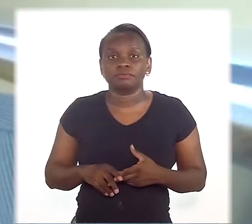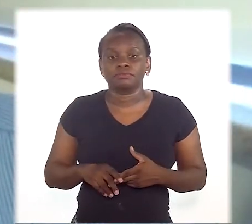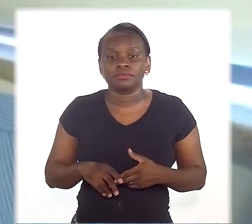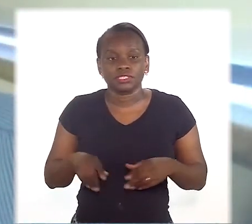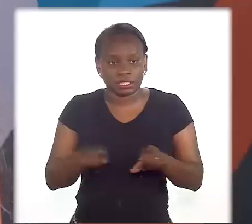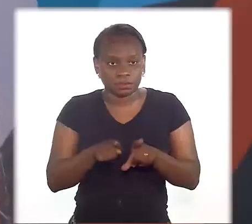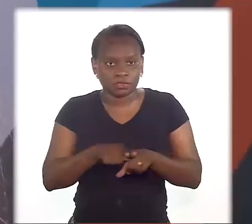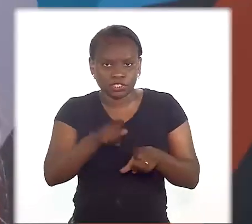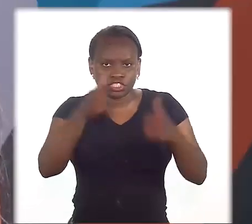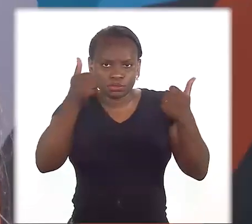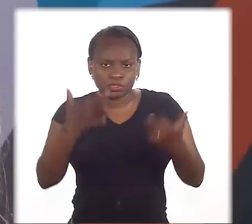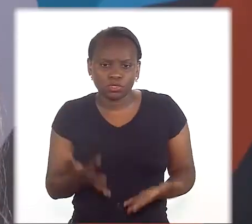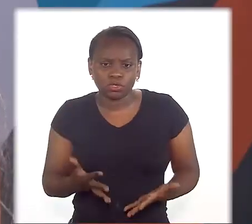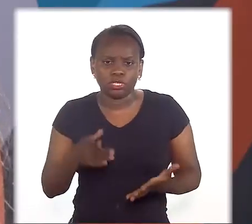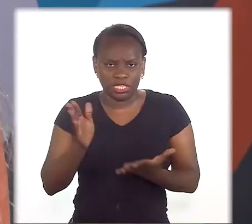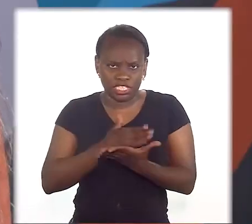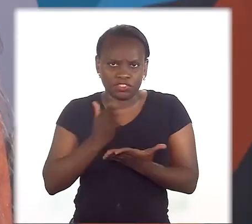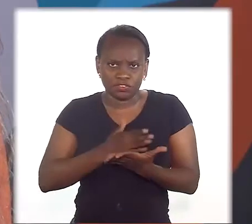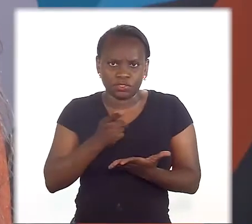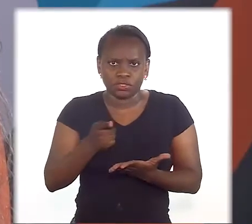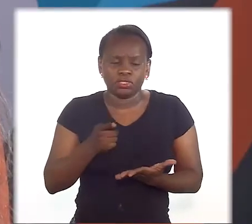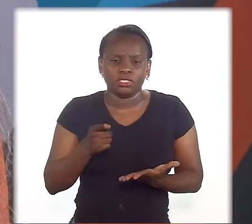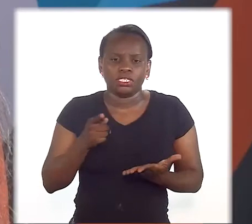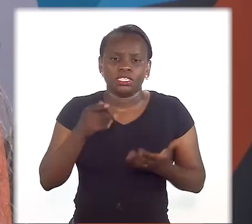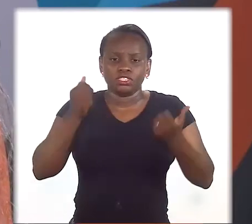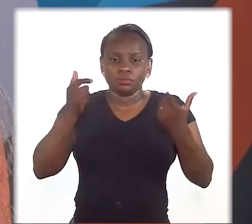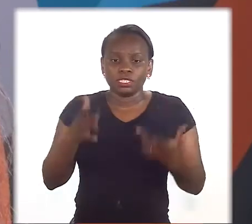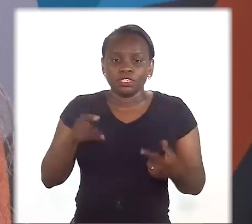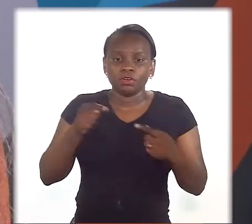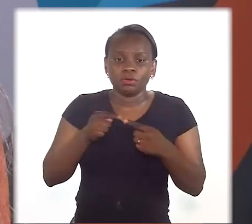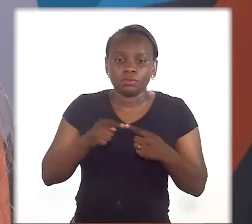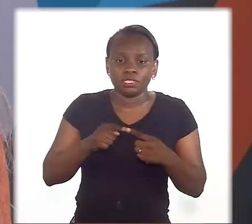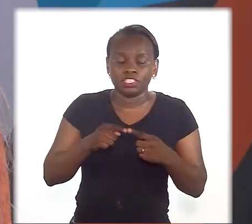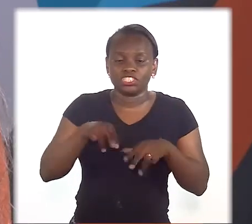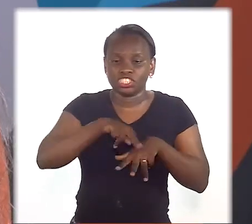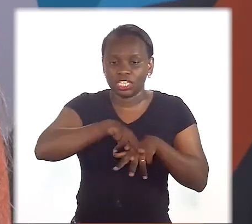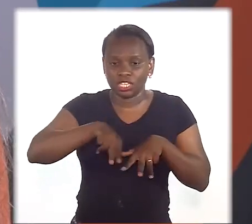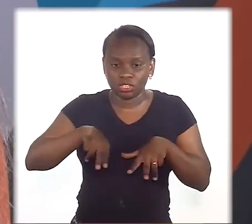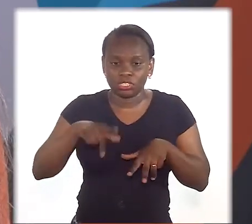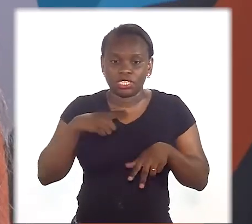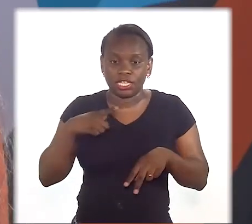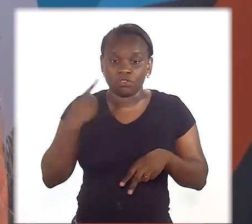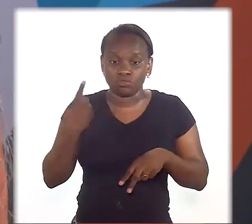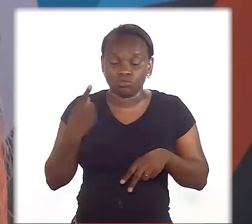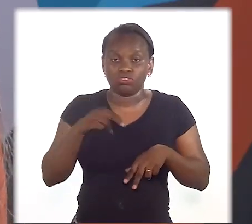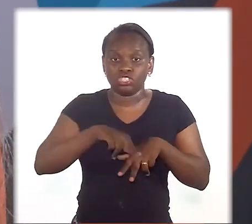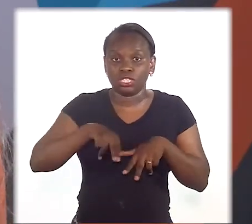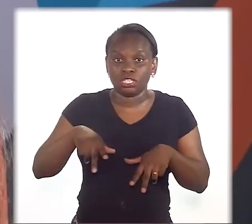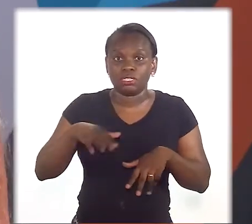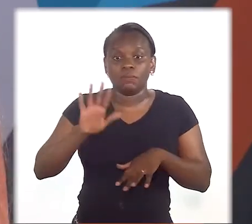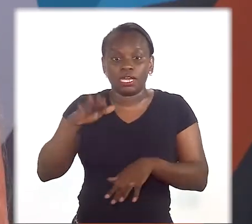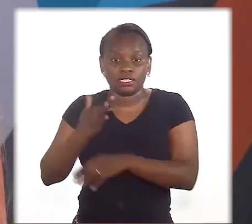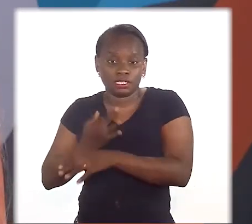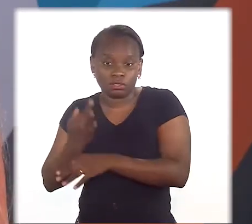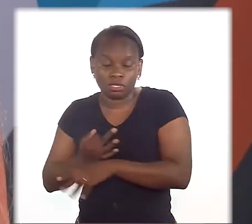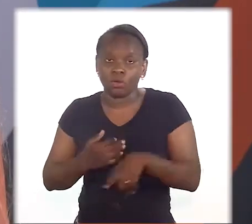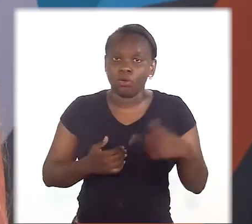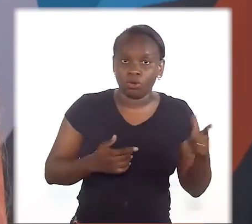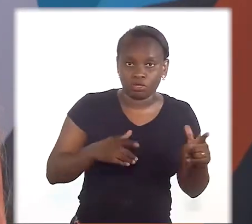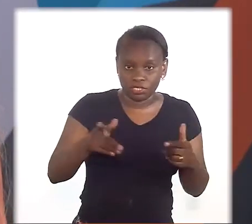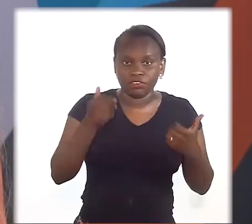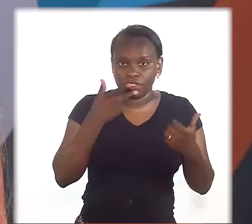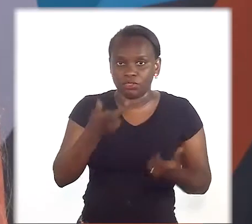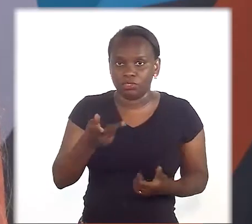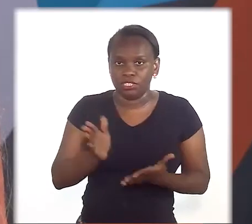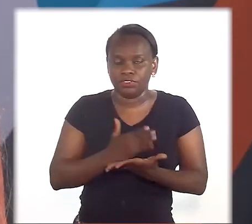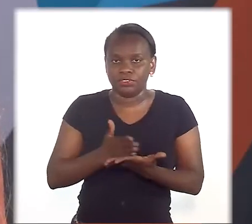E em Inclusive, comparação, você cita isso no seu livro, se referindo a gênero. Existe um gênero que tem mais tolerância que o outro.